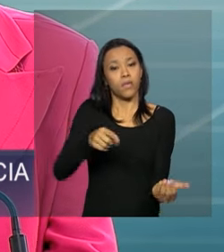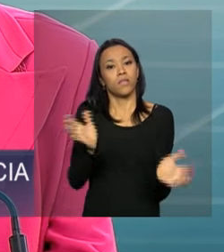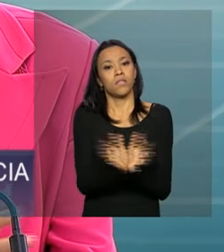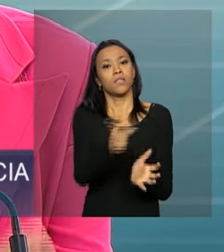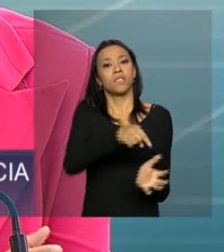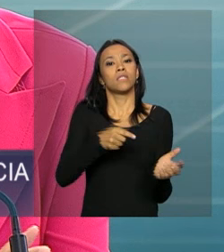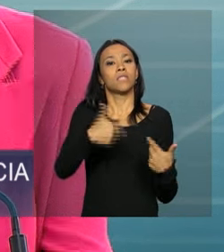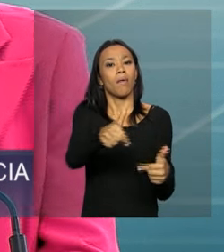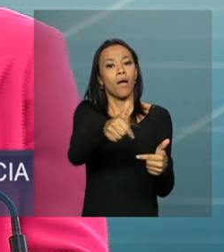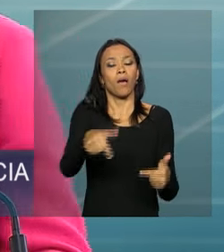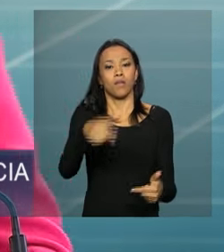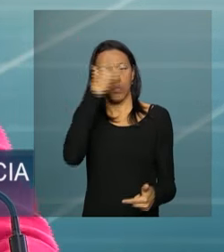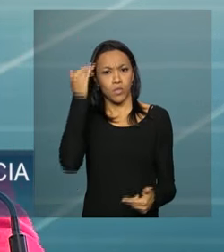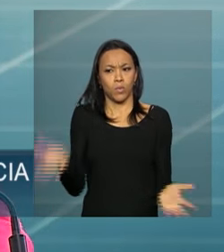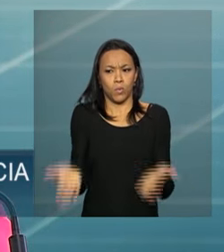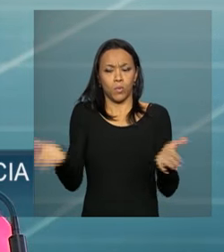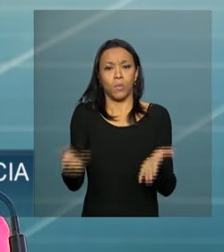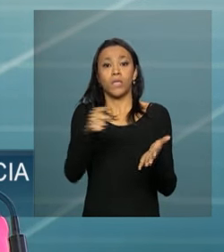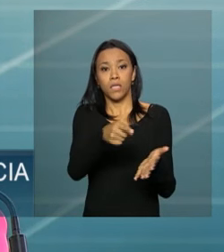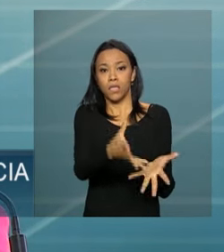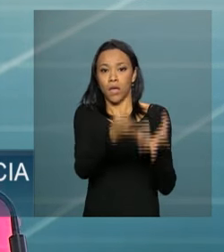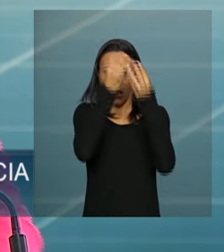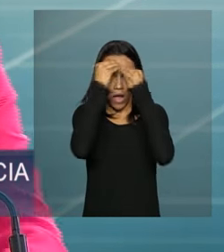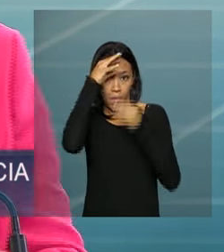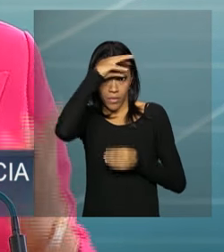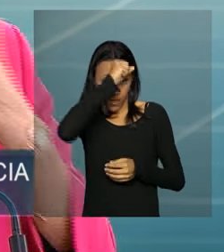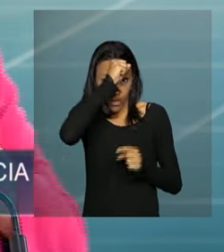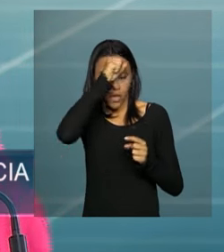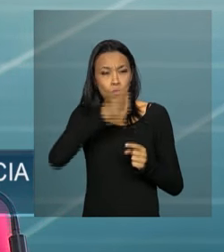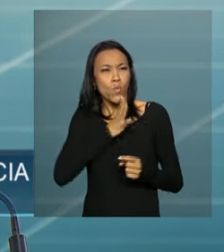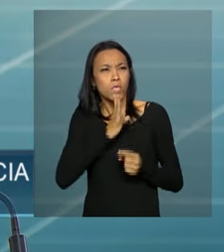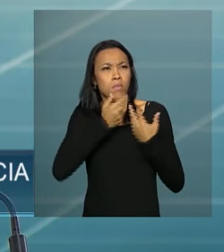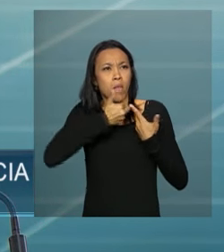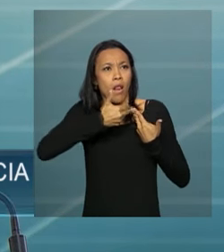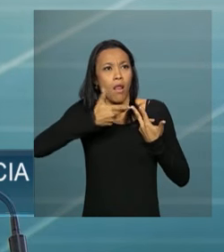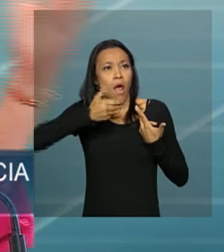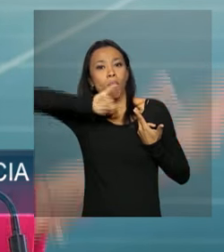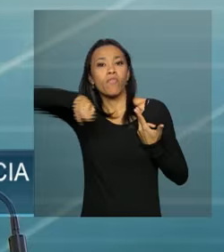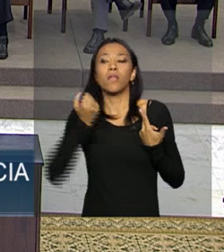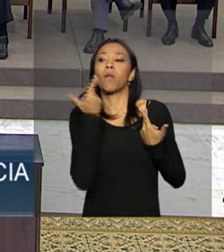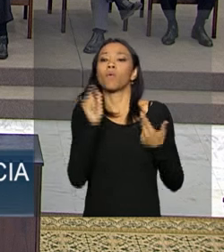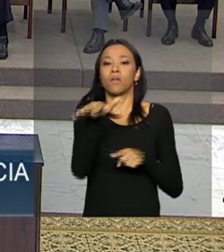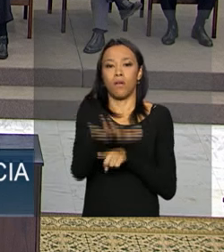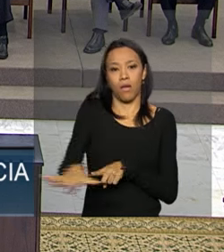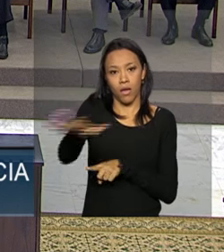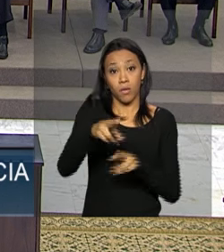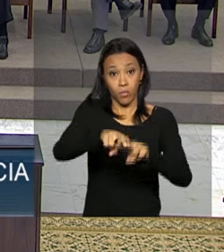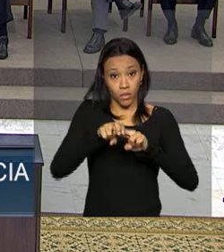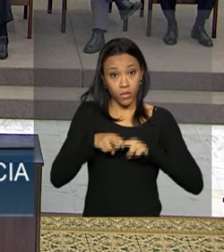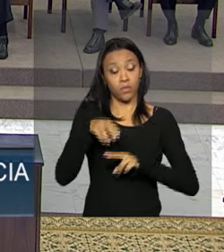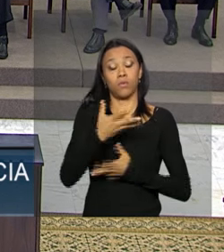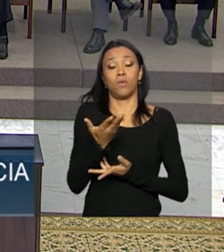fase, acumular aquilo e levar para outra fase. Para isso, o governo federal, através, por meio do MEC,